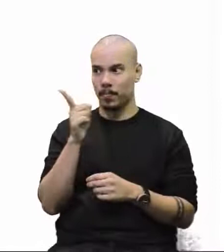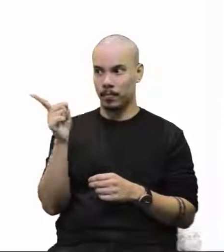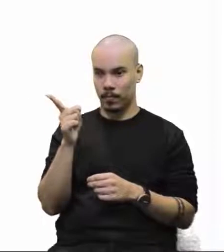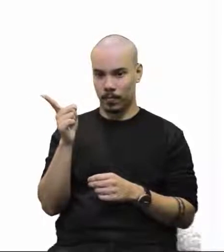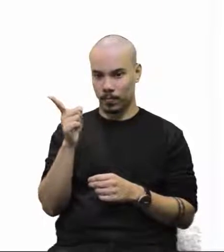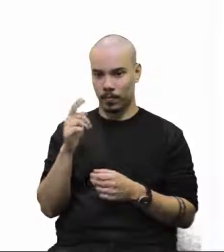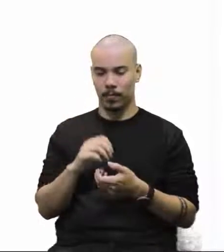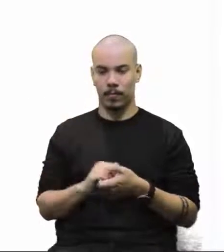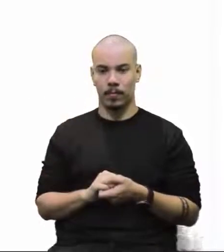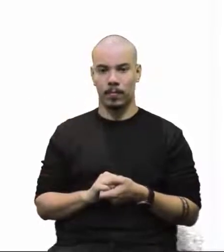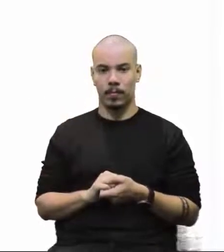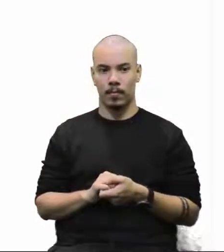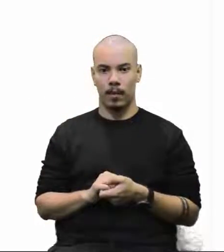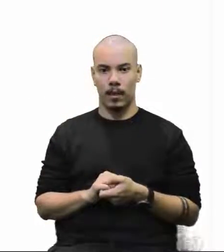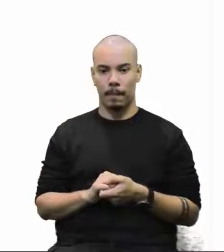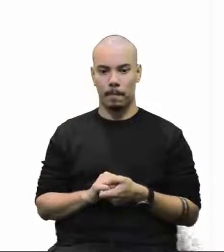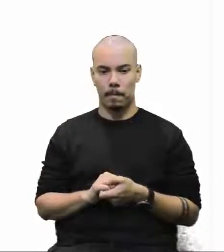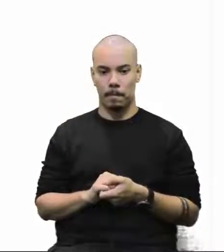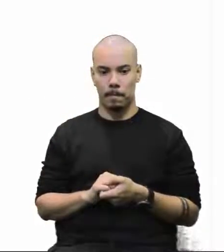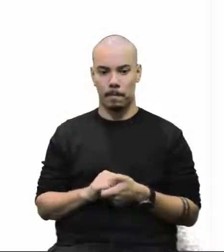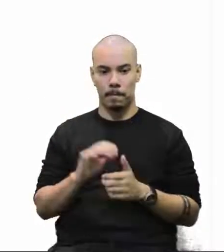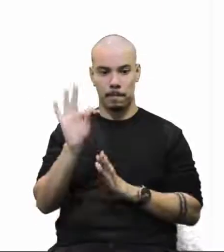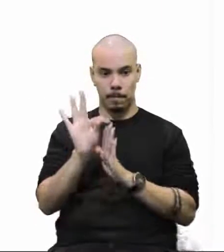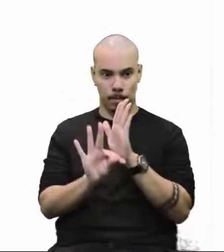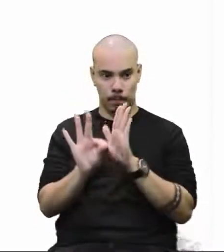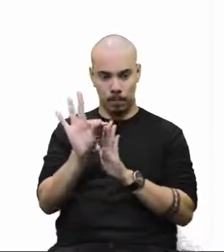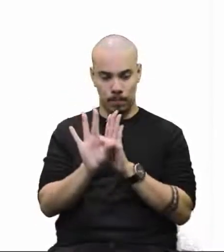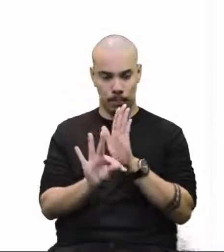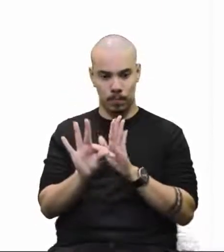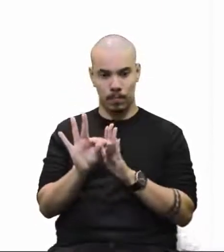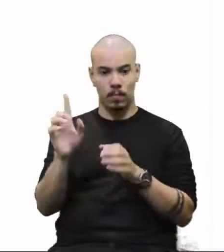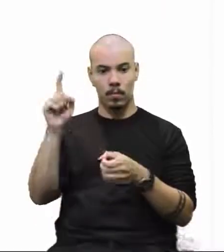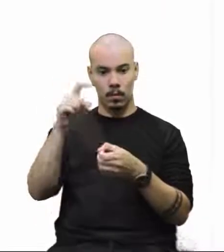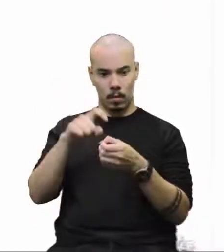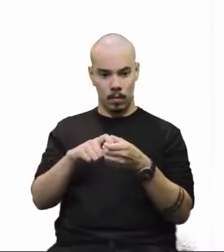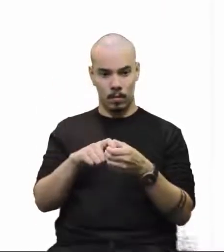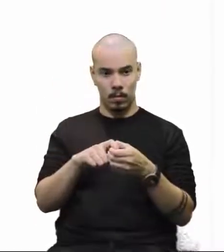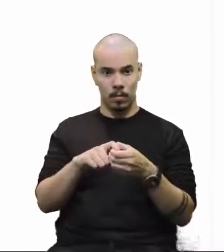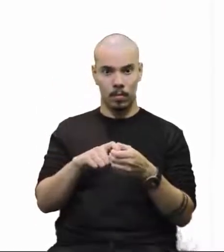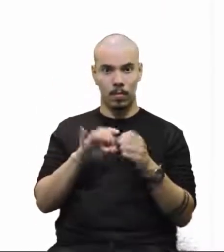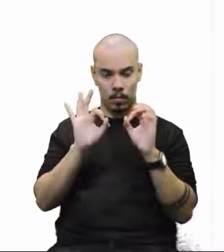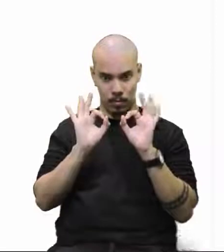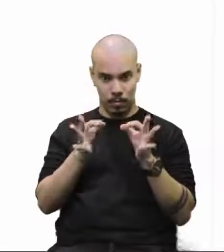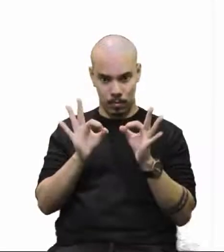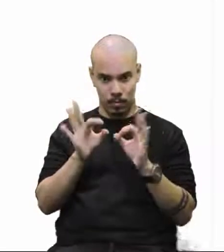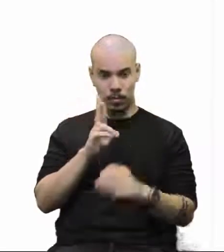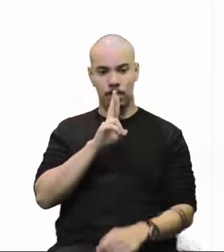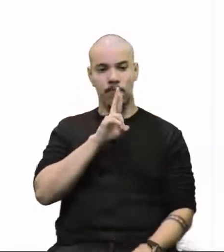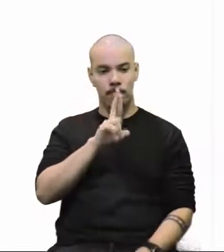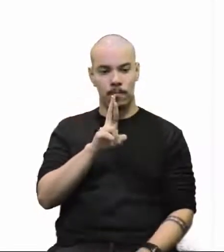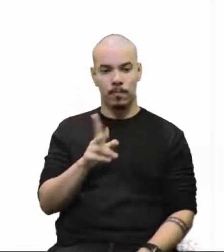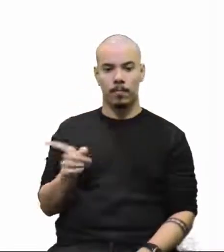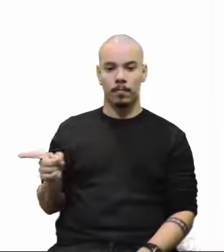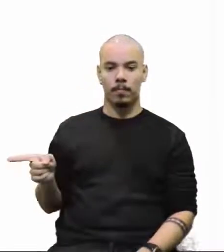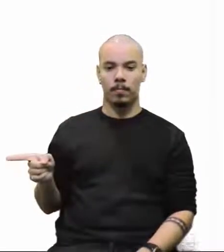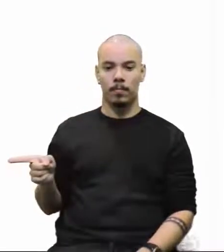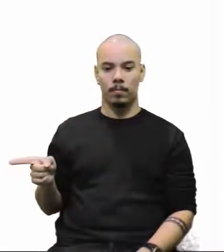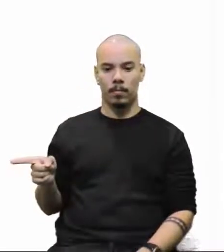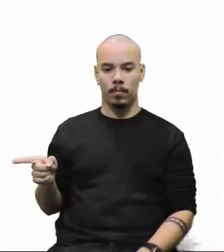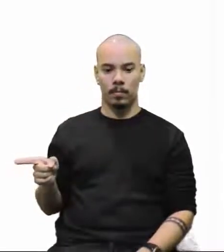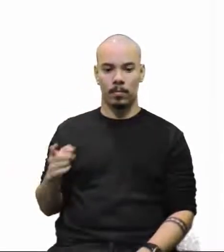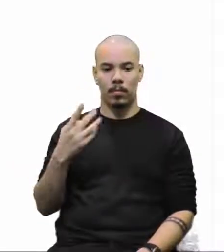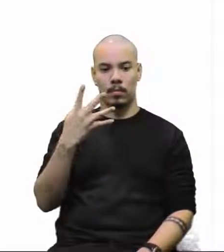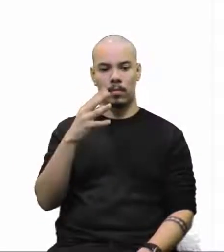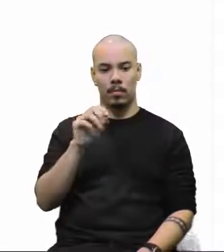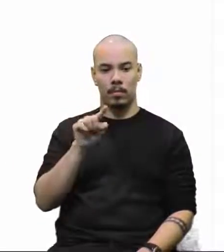temos aí o nosso texto. Voltando aí um pouquinho. Isso, chega aí que dá, na realidade, 48 vezes